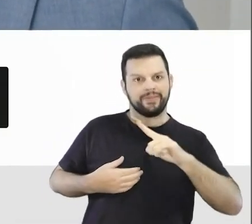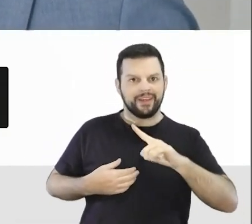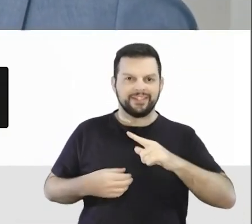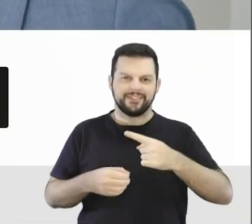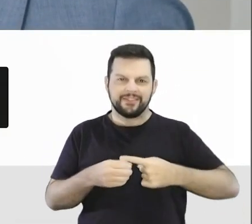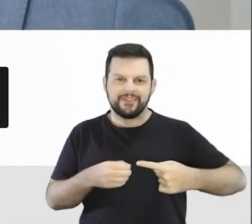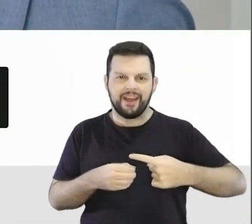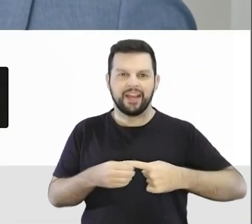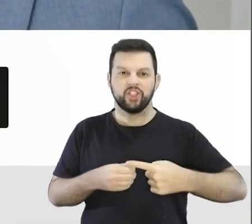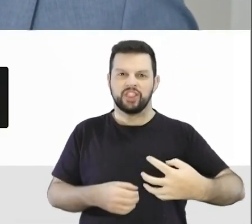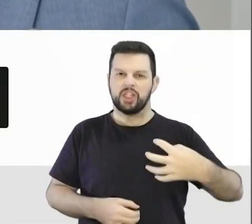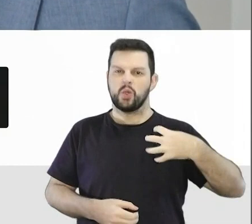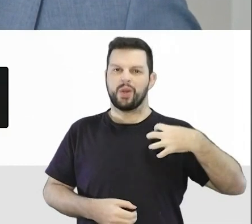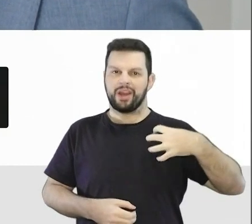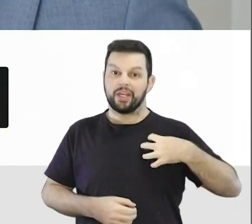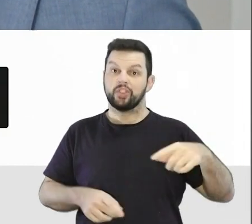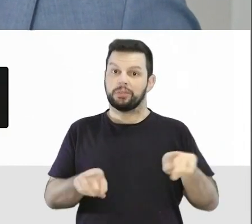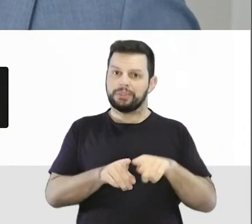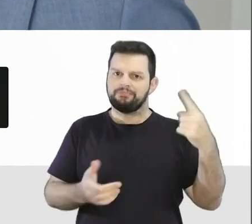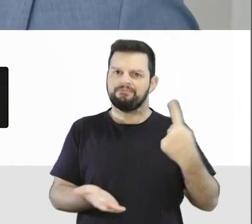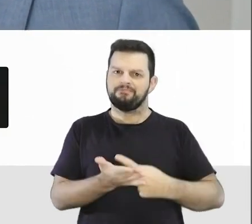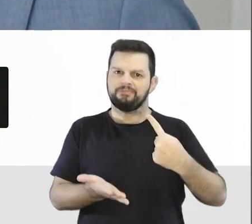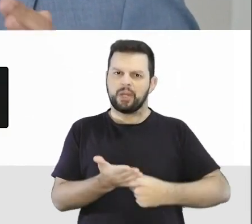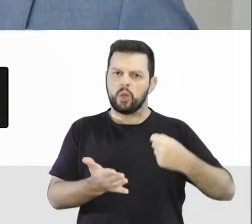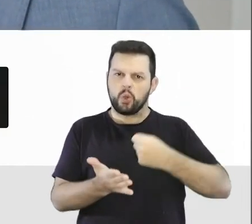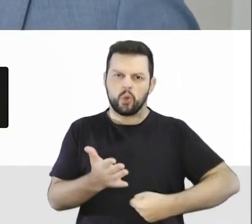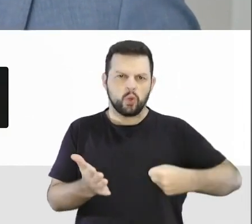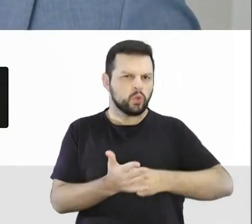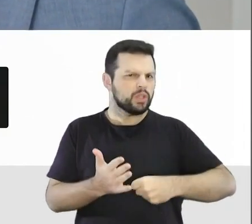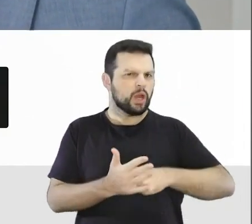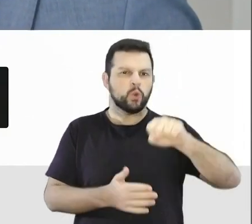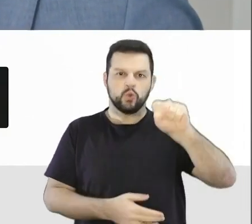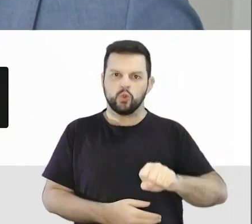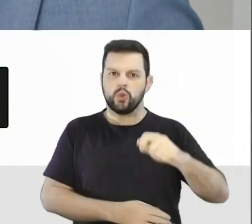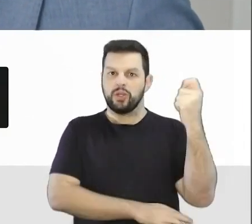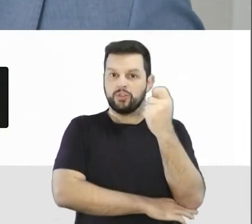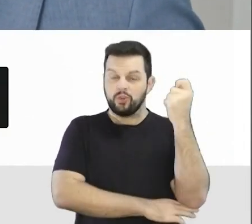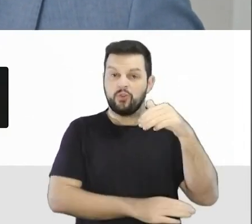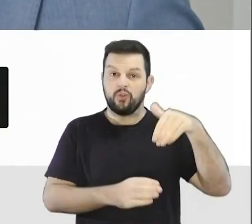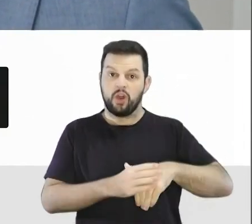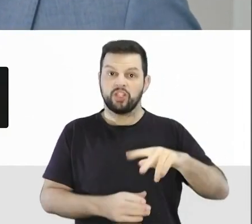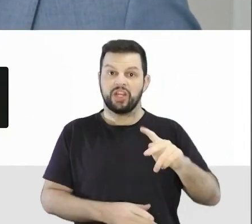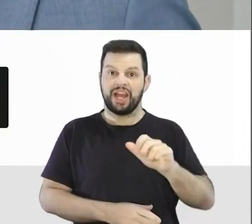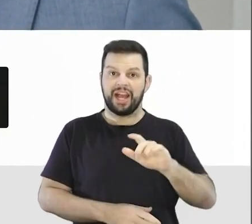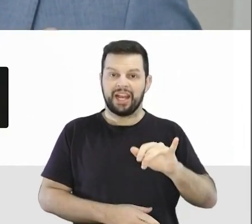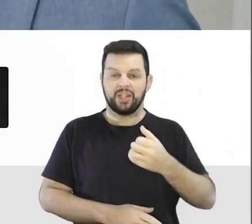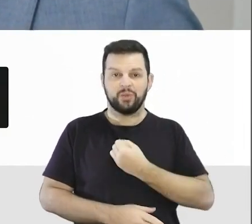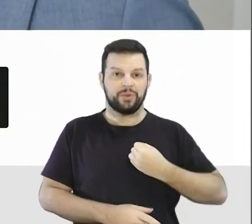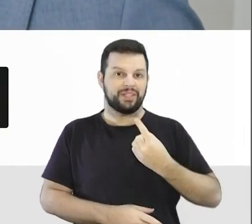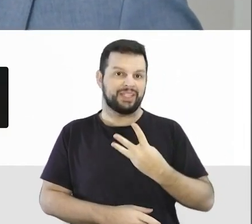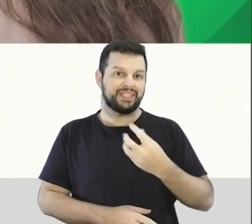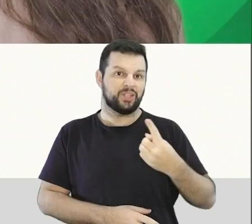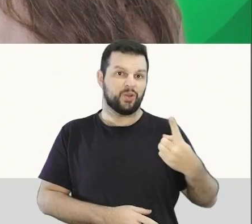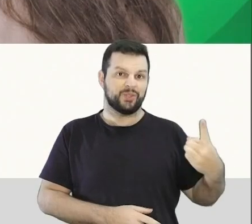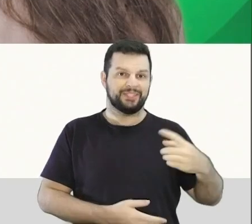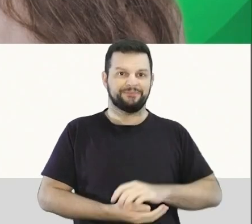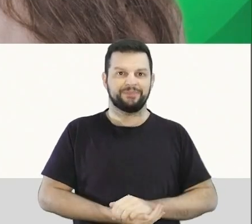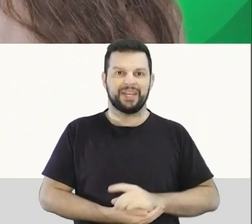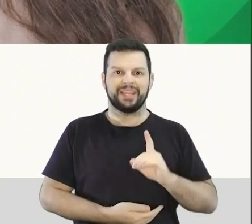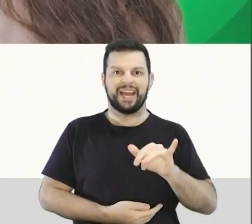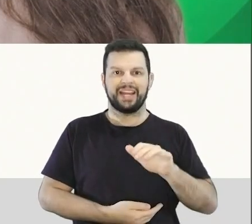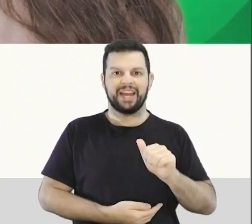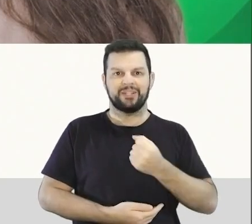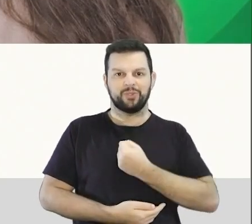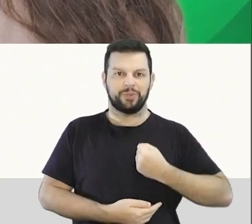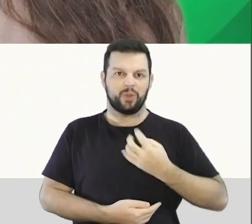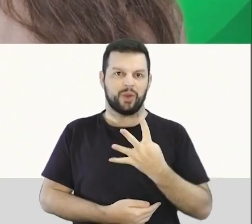a cidade do Rio Grande e o compromisso de lutar por toda a metade sul. Vote Halley, 13111. Daia